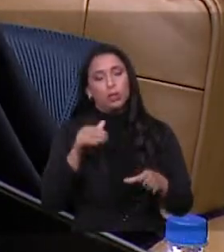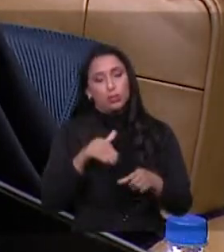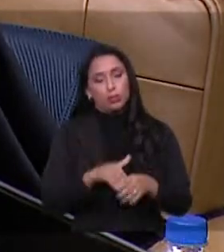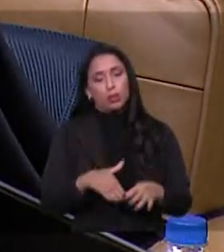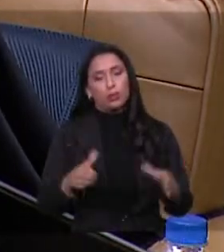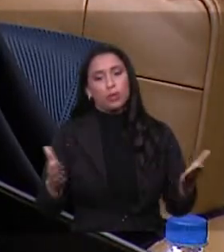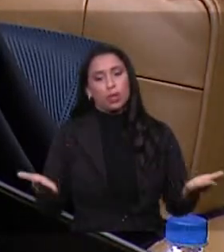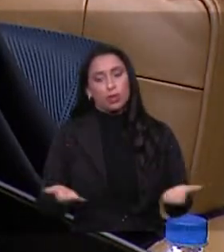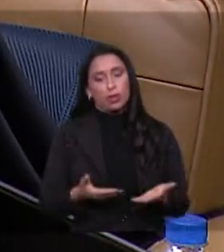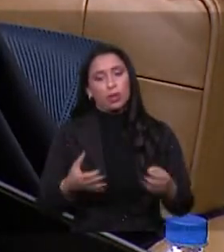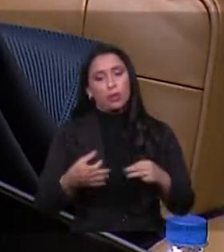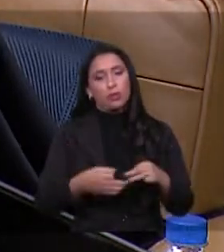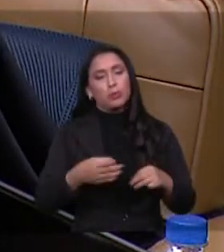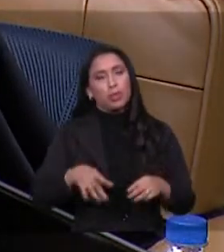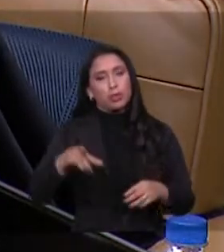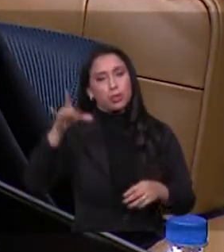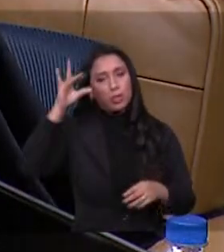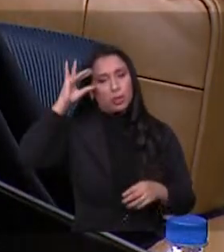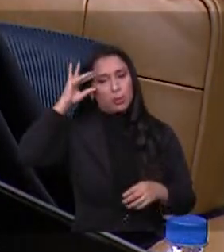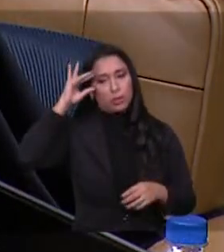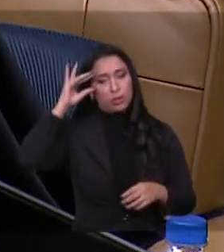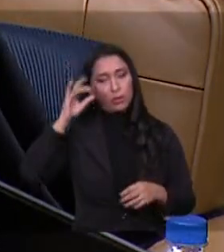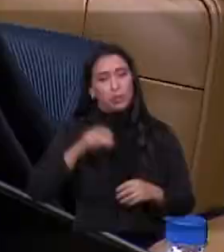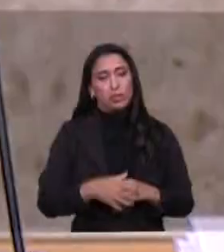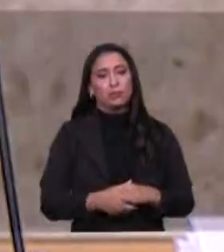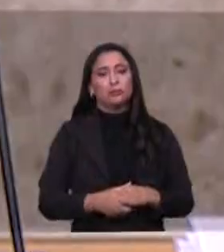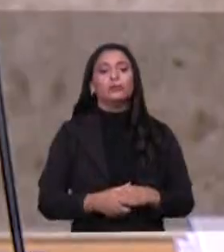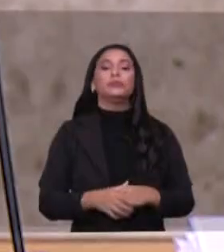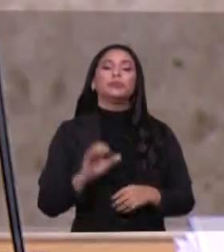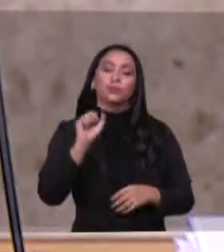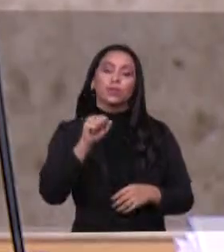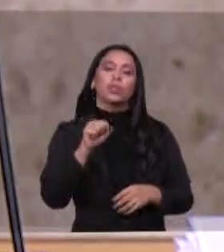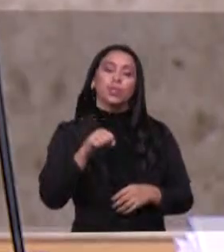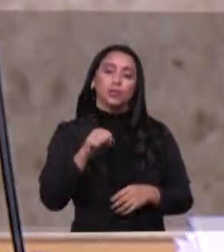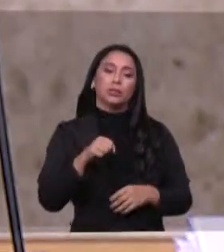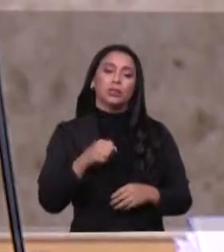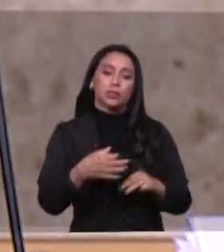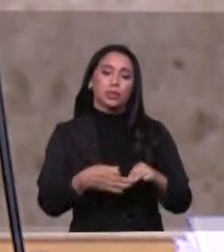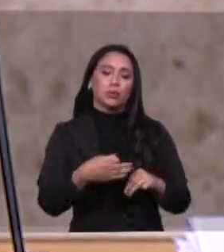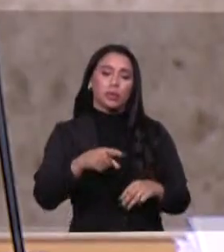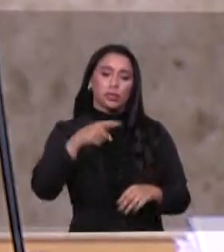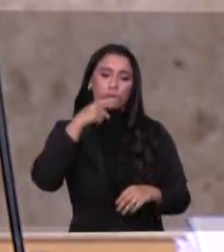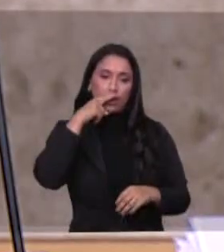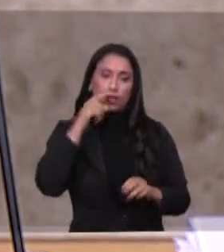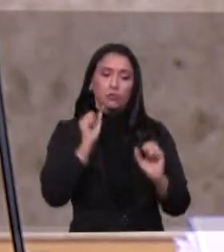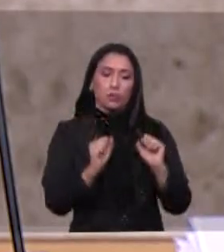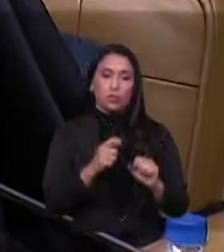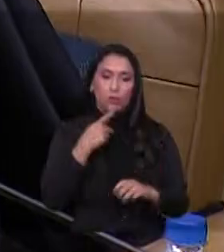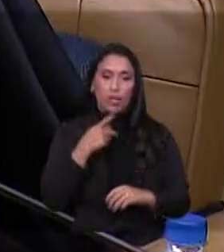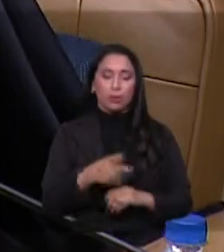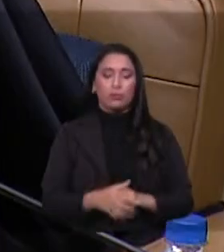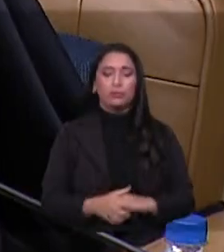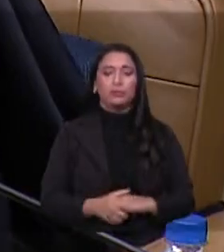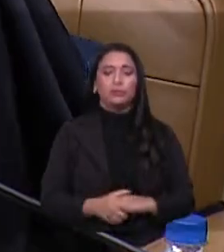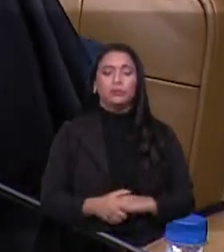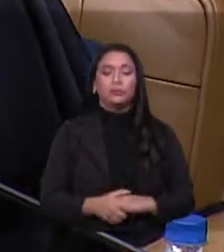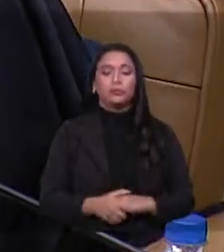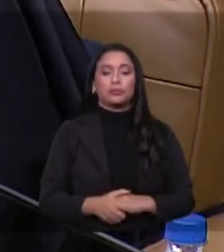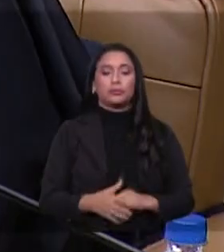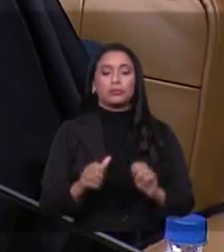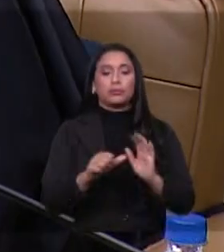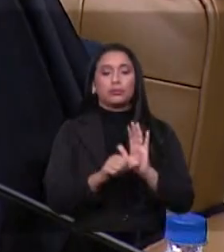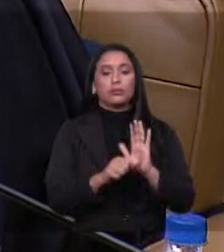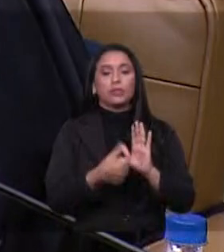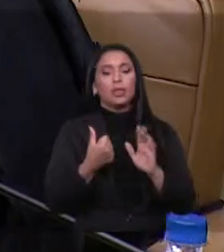que agora vem de ser proferido pelo ministro André Mendonça. Sem dúvida, ministro Fachin, fique à vontade. A primeira